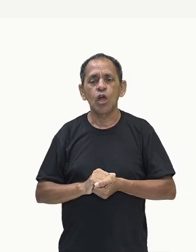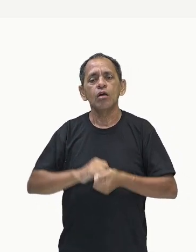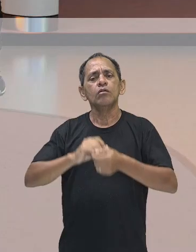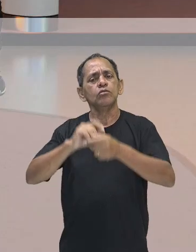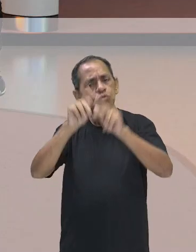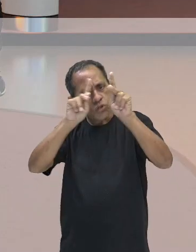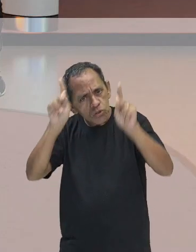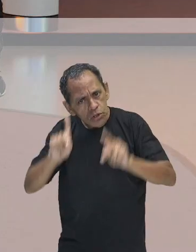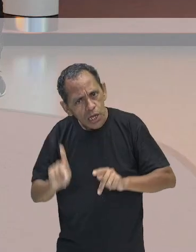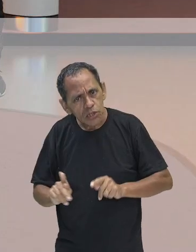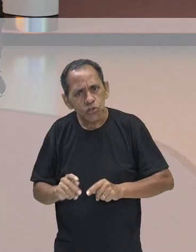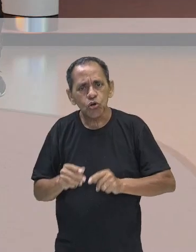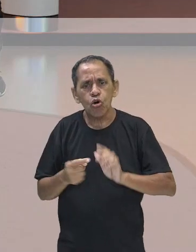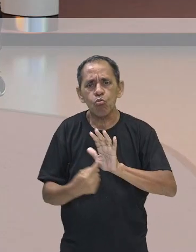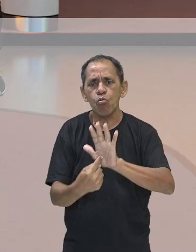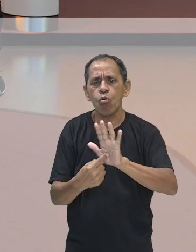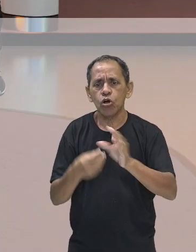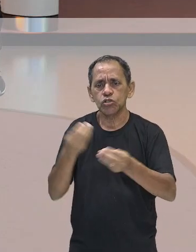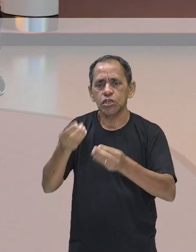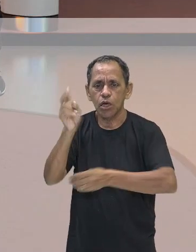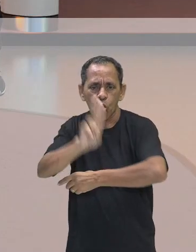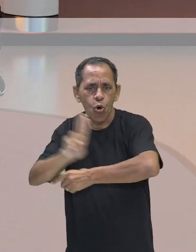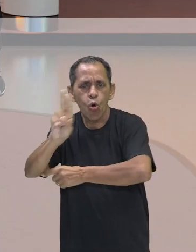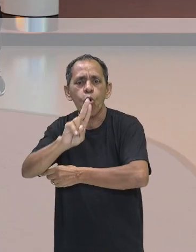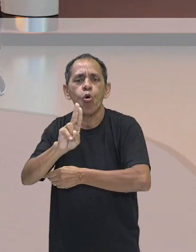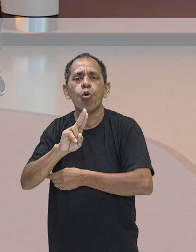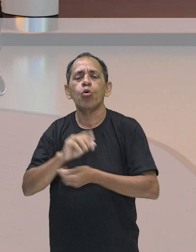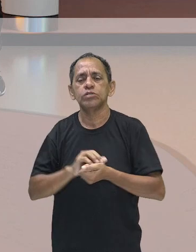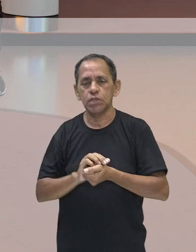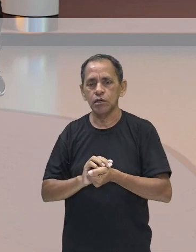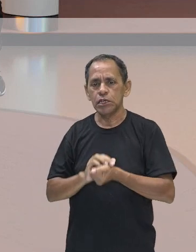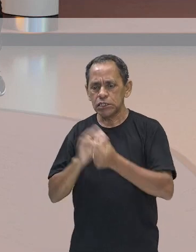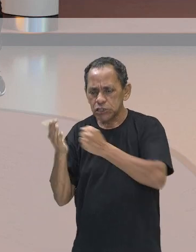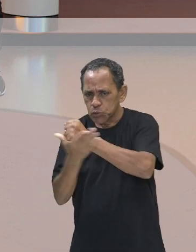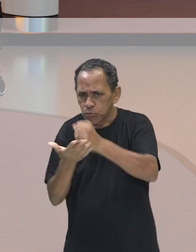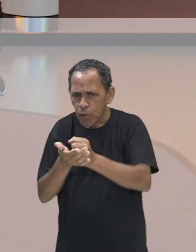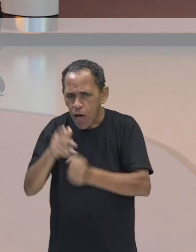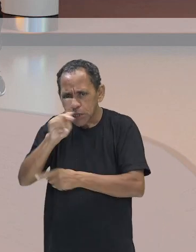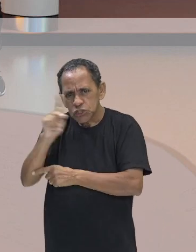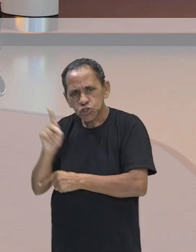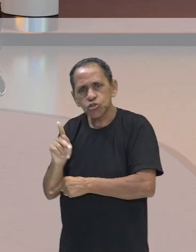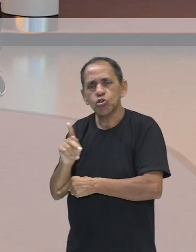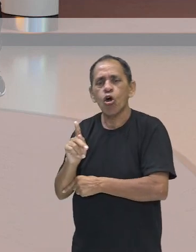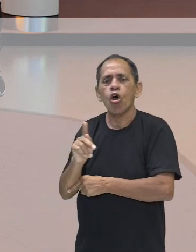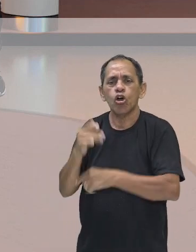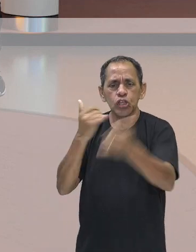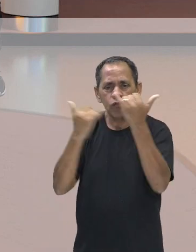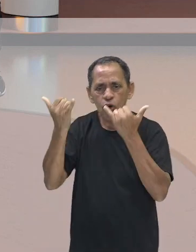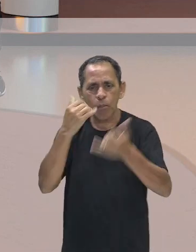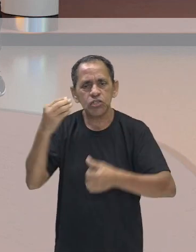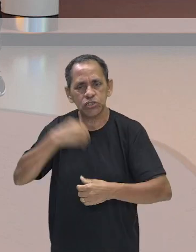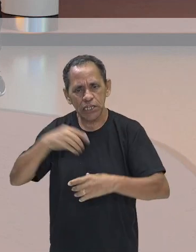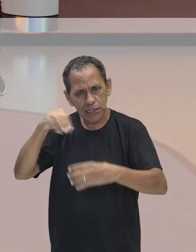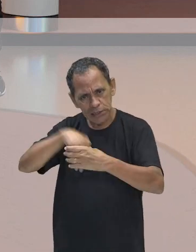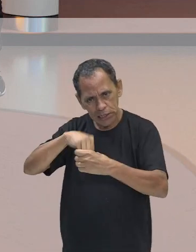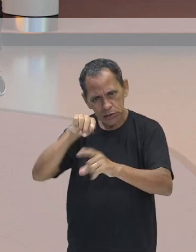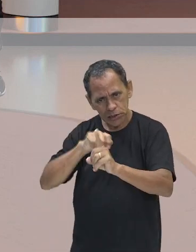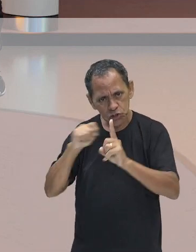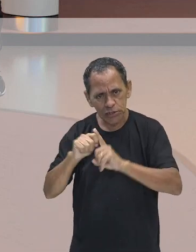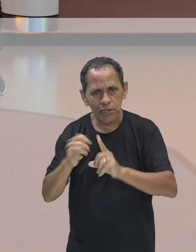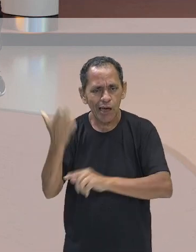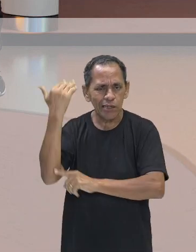historiador, ele utiliza de fontes históricas, analisa as fontes históricas através de